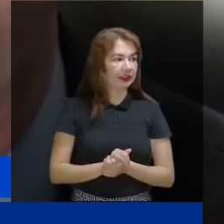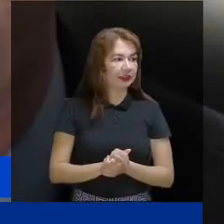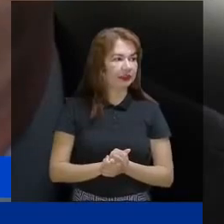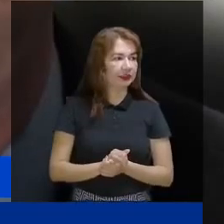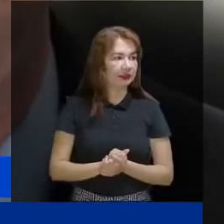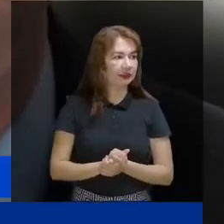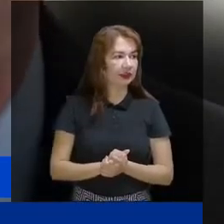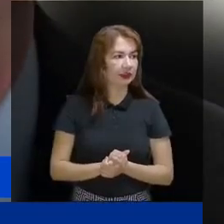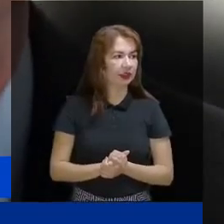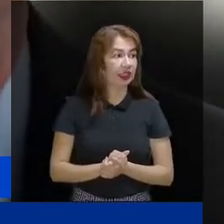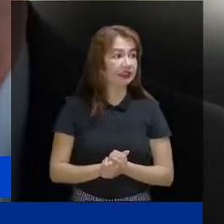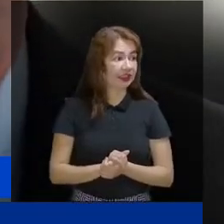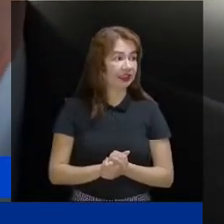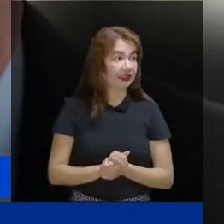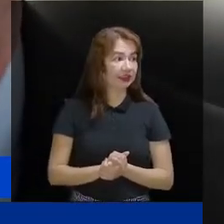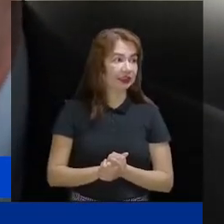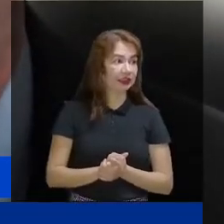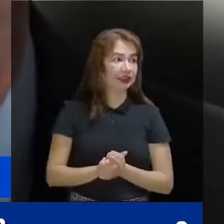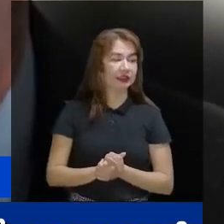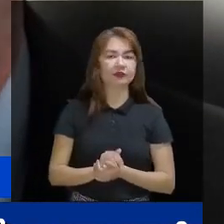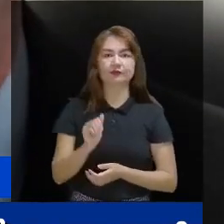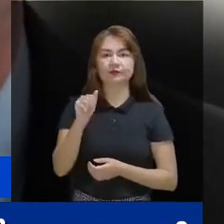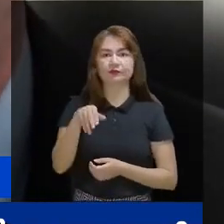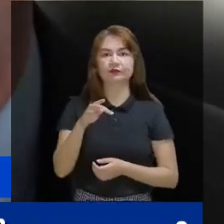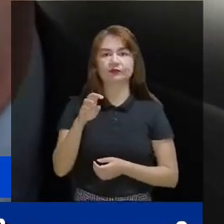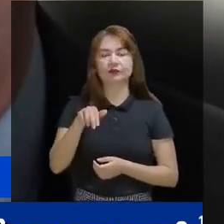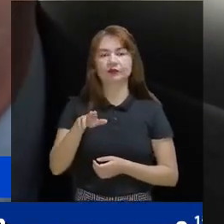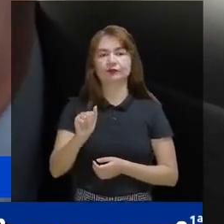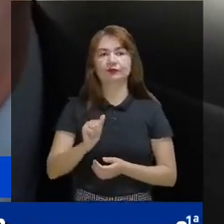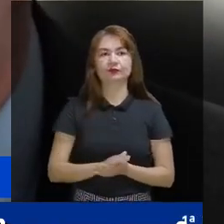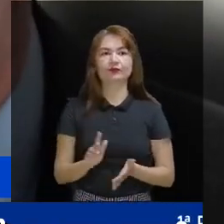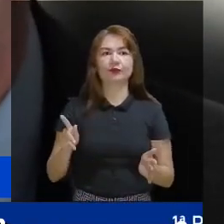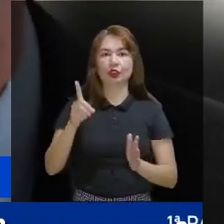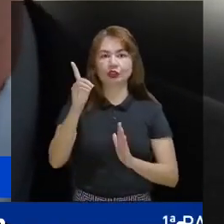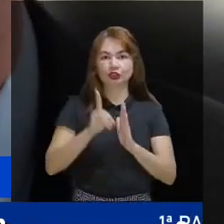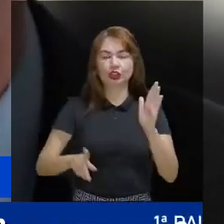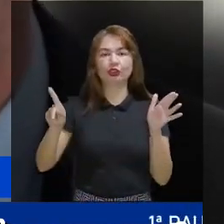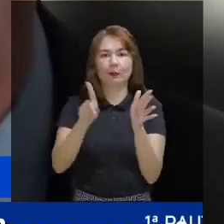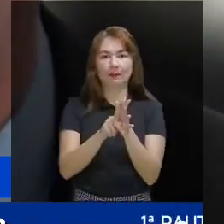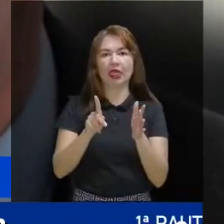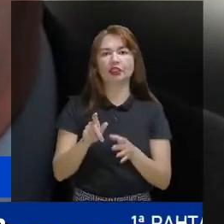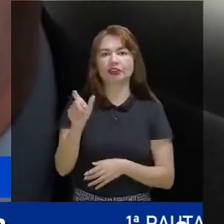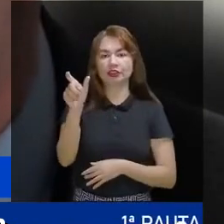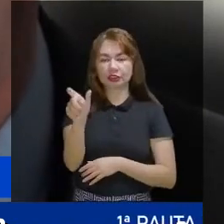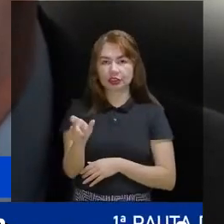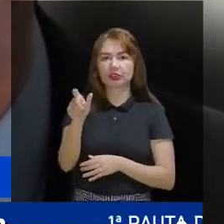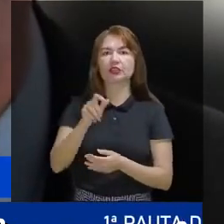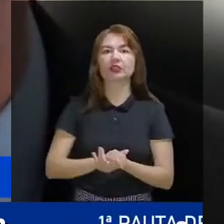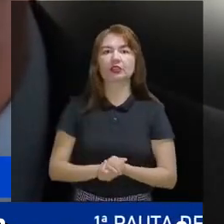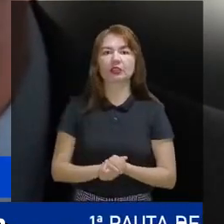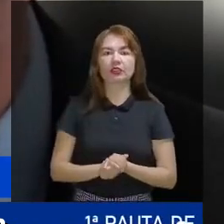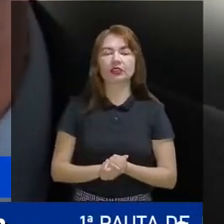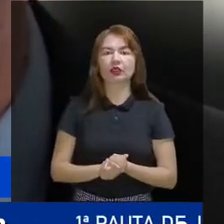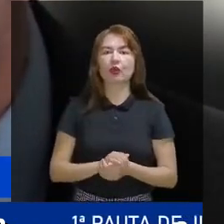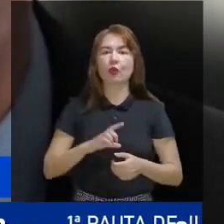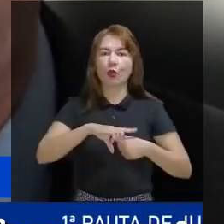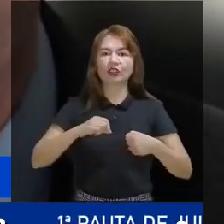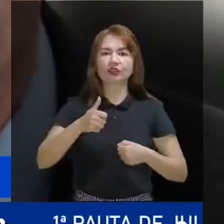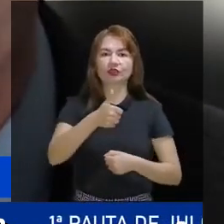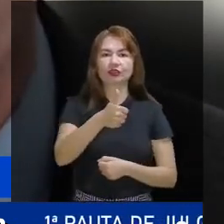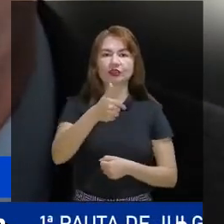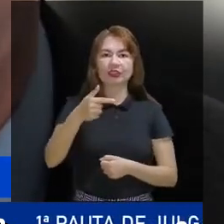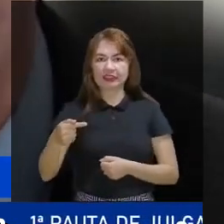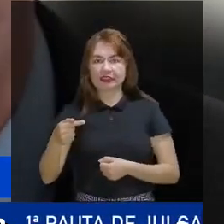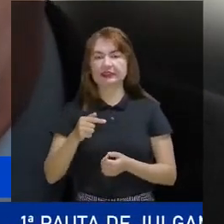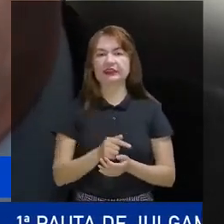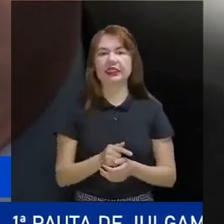reprovável candidatura fictícia. Sobre o direito à parte, a autora argumentou que houve violação ao que consta no artigo 17, parágrafo